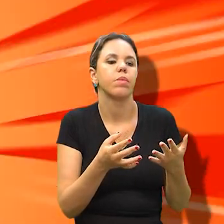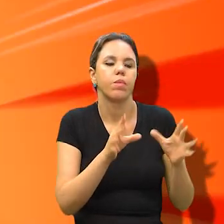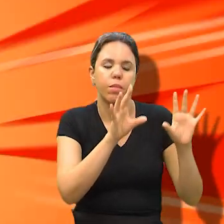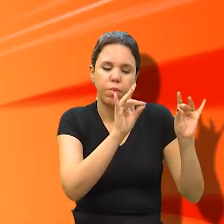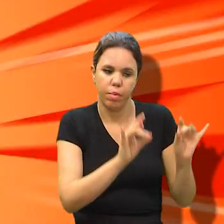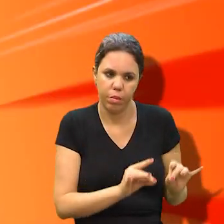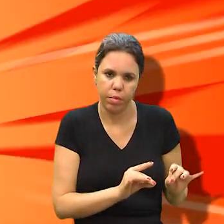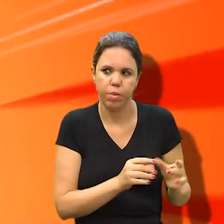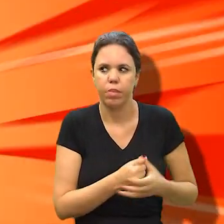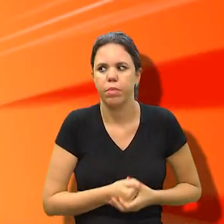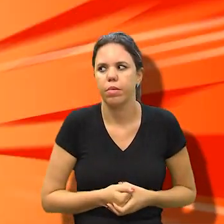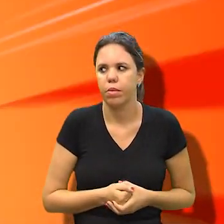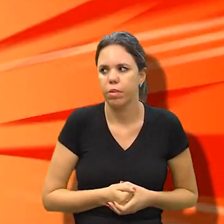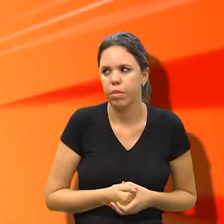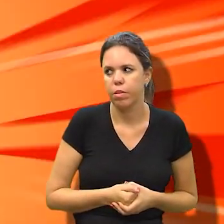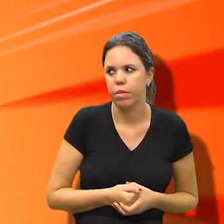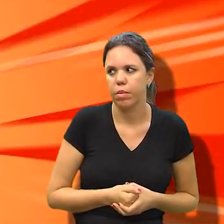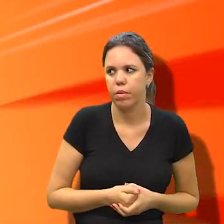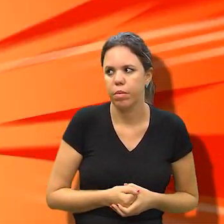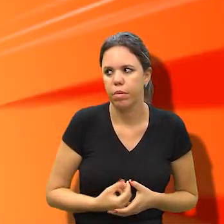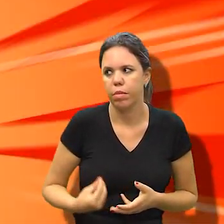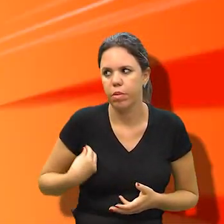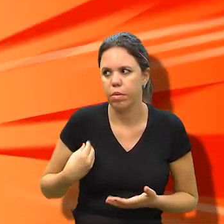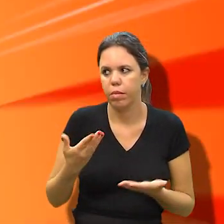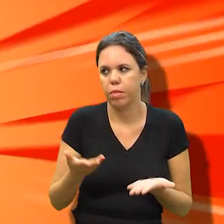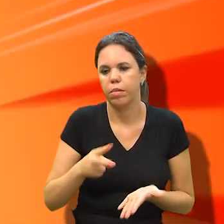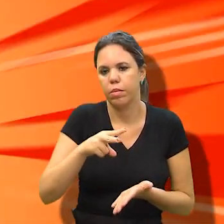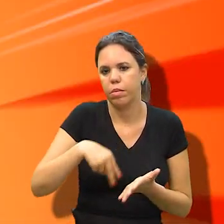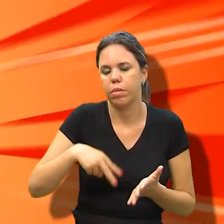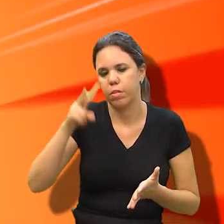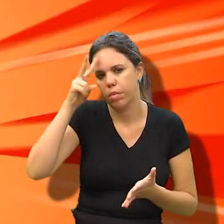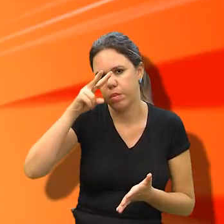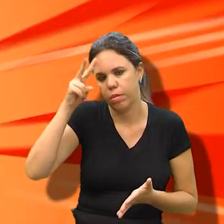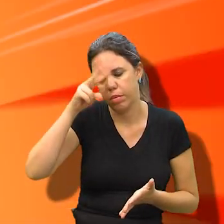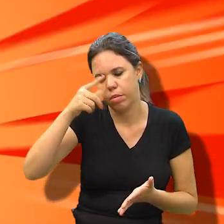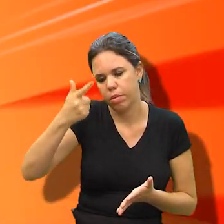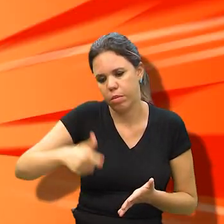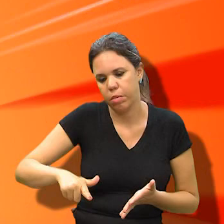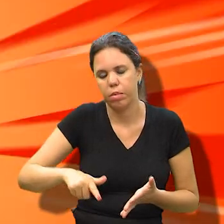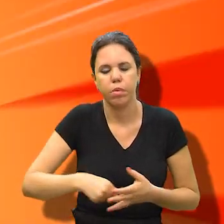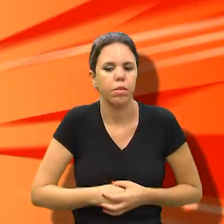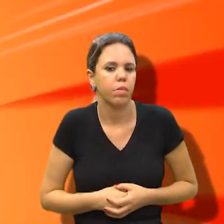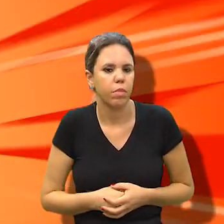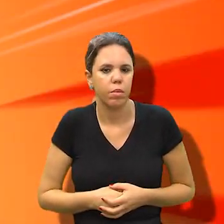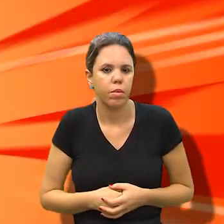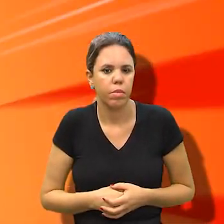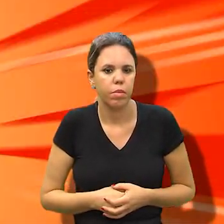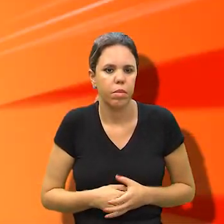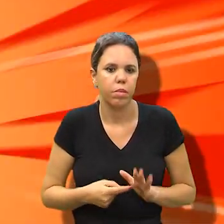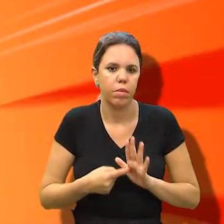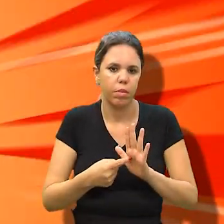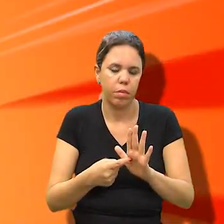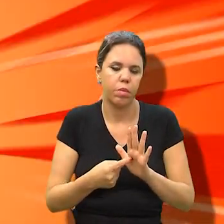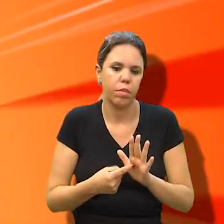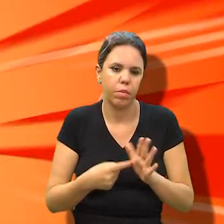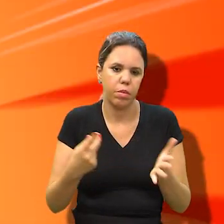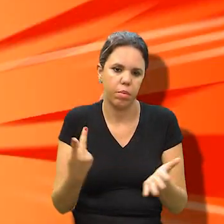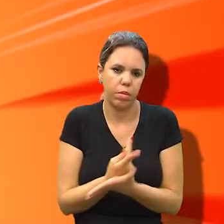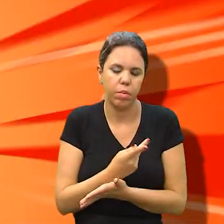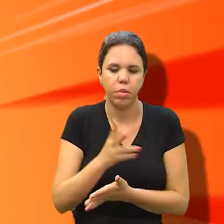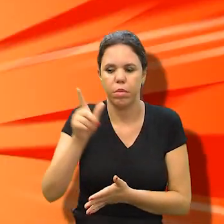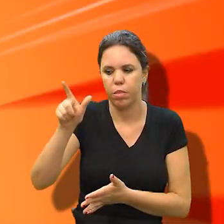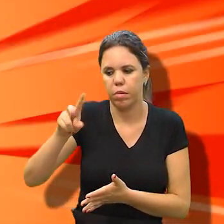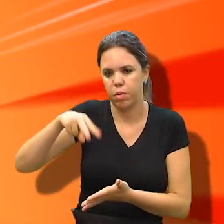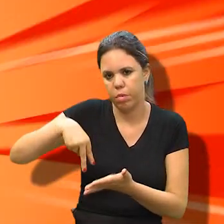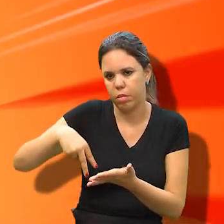nos mínimos detalhes. Então, ele está lá, ele lê toda essa história, ele relê novamente e aponta esses erros.